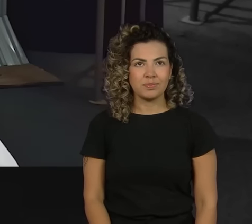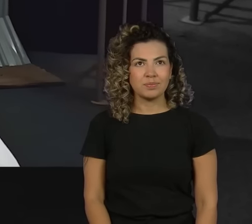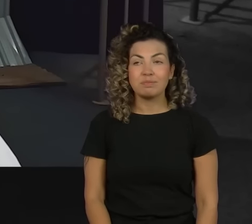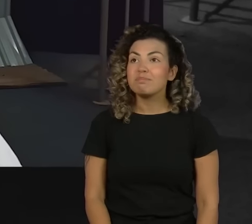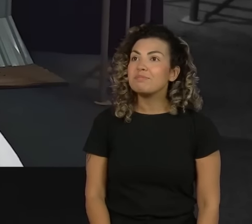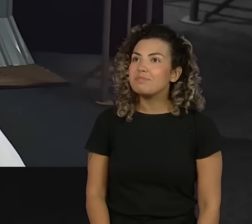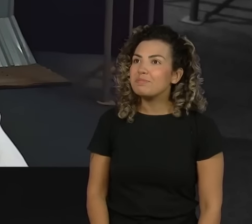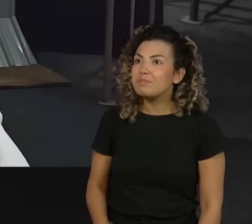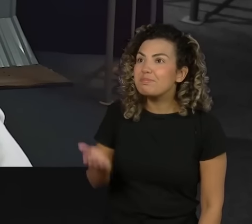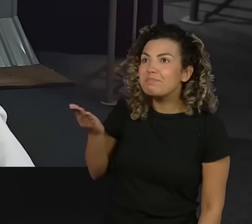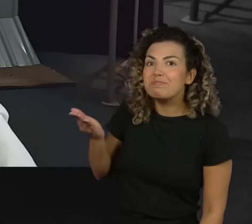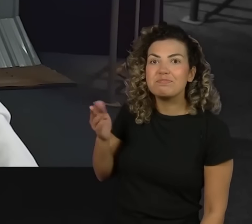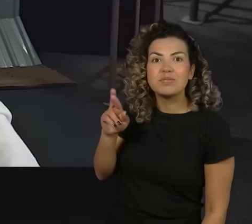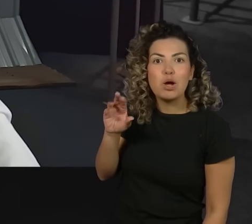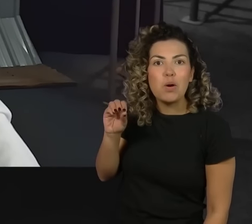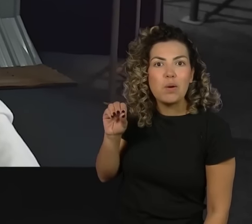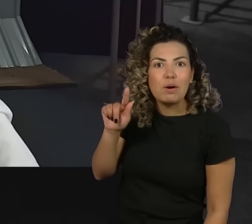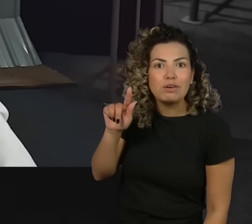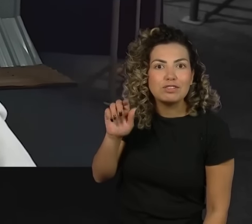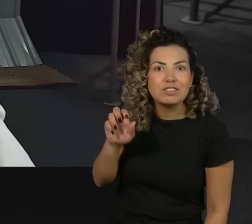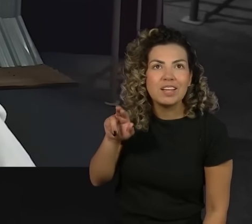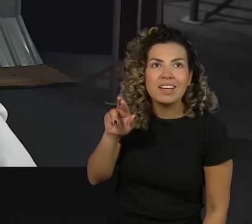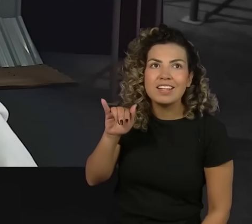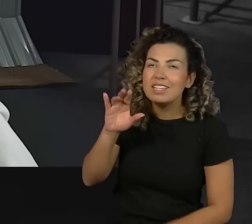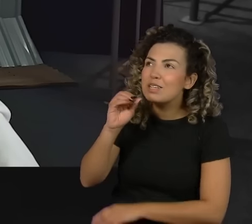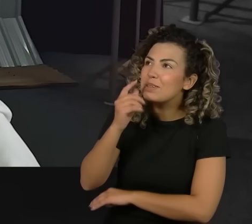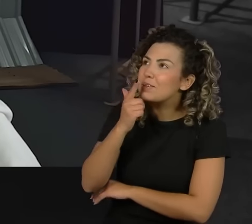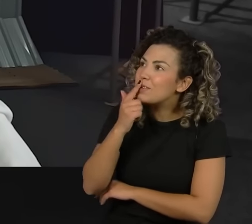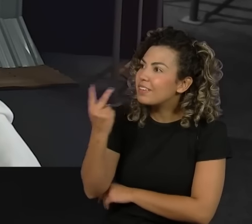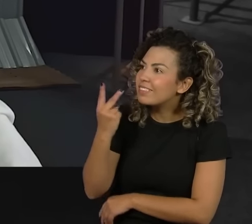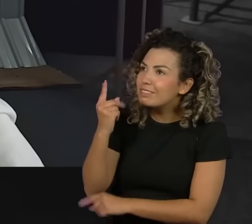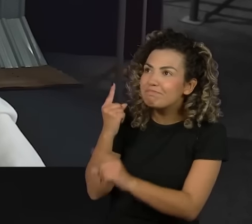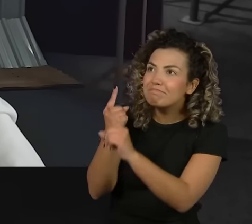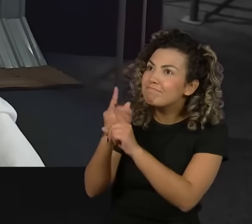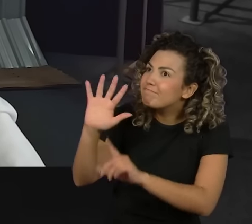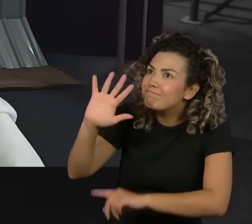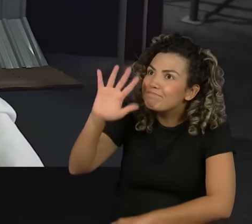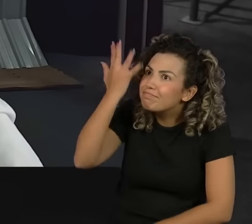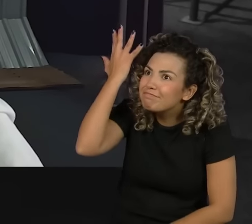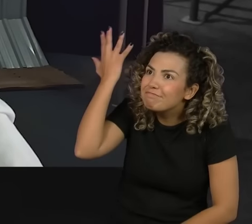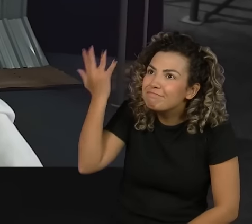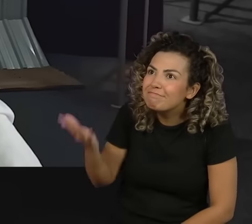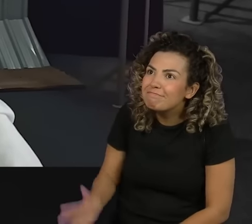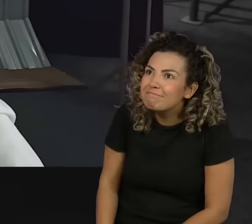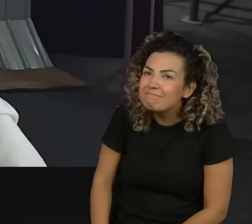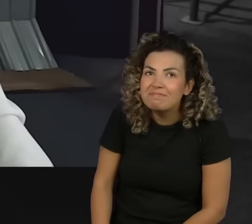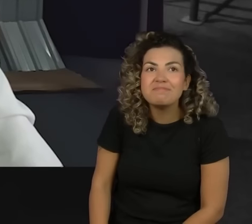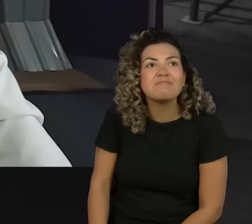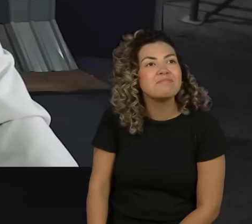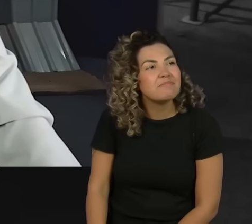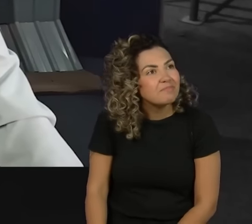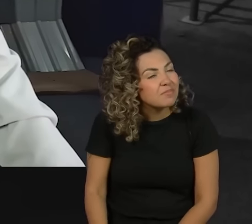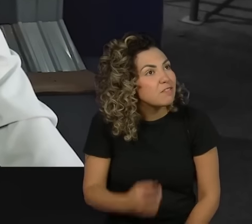Rogério Skylar. Que acaso é esse, hein? Porra, cara. E você sabe que eu